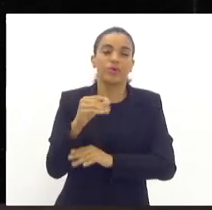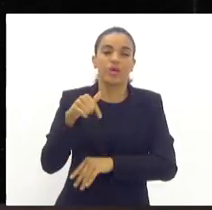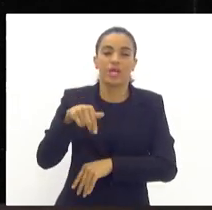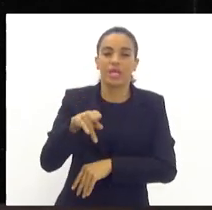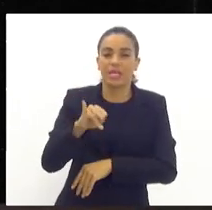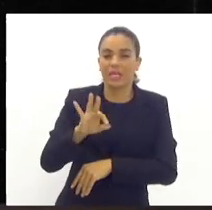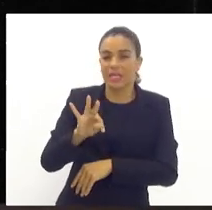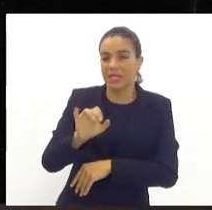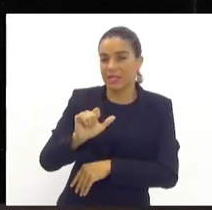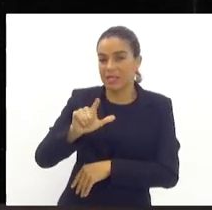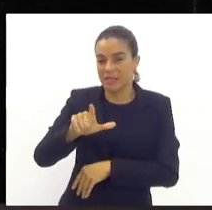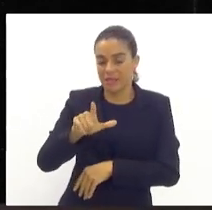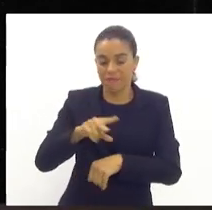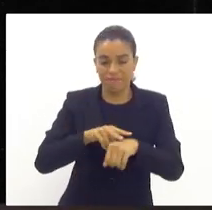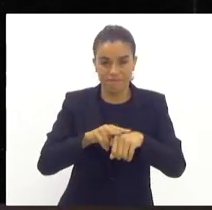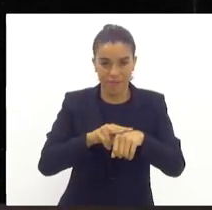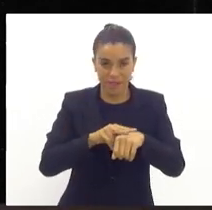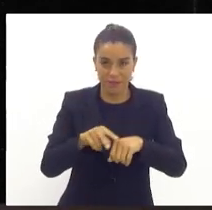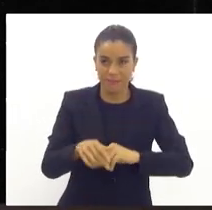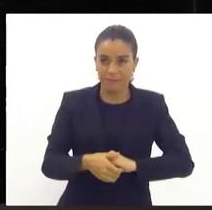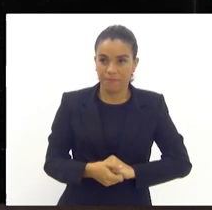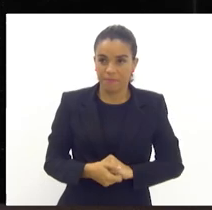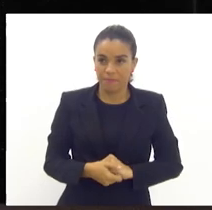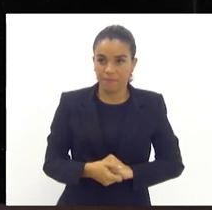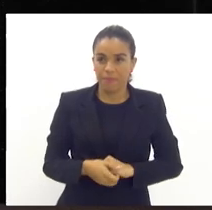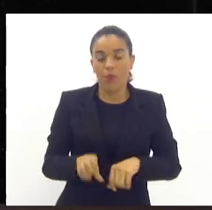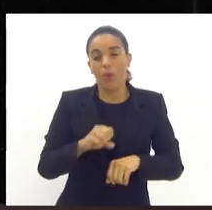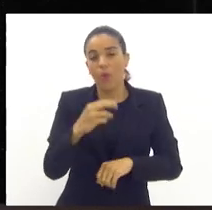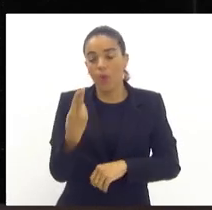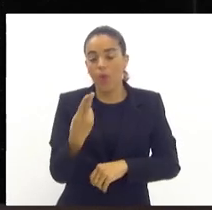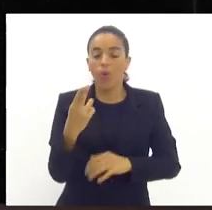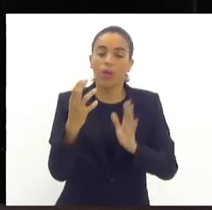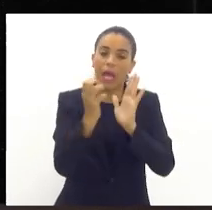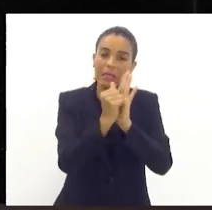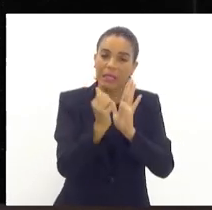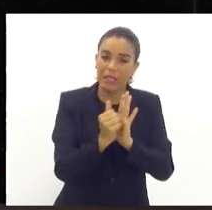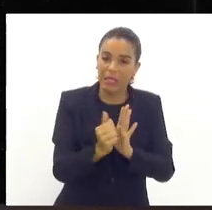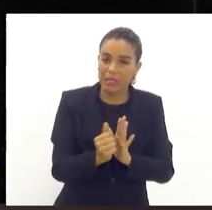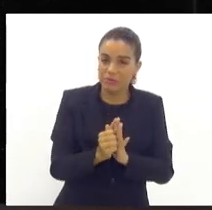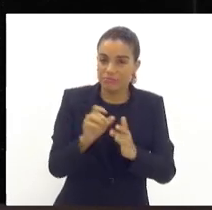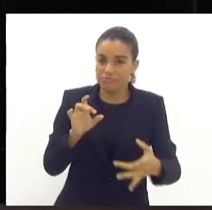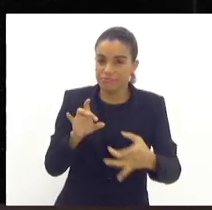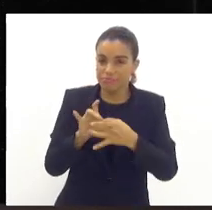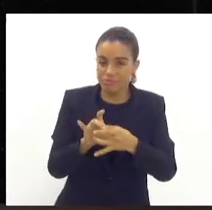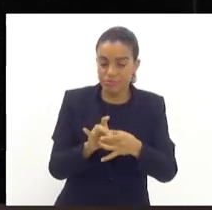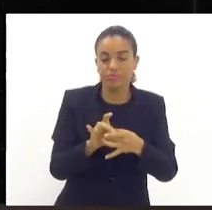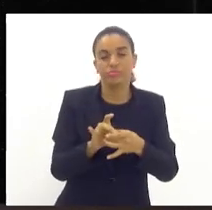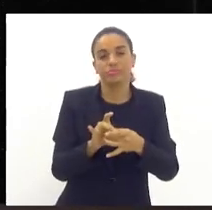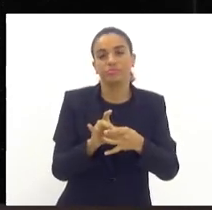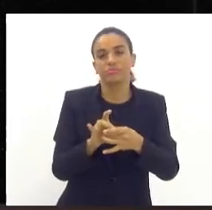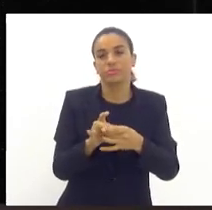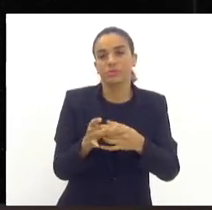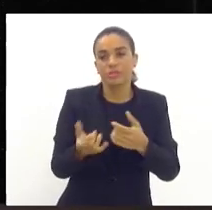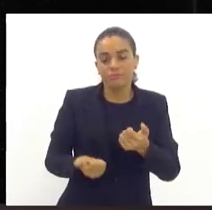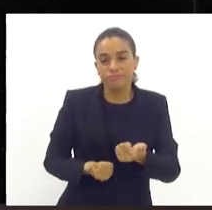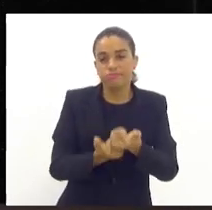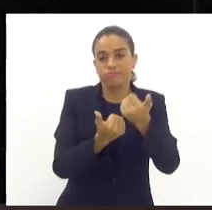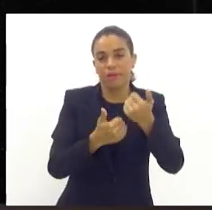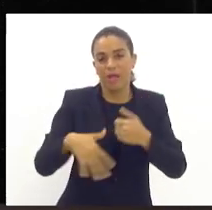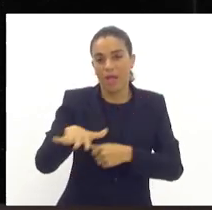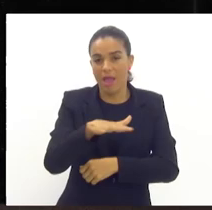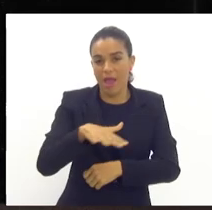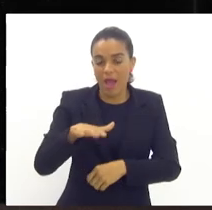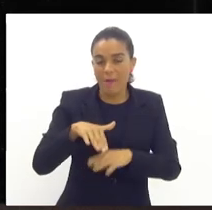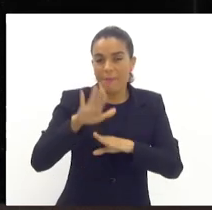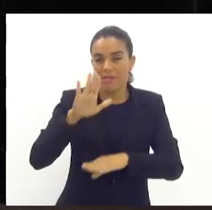famílias inscritas no Cade Único, ou cadastro correspondente que venha sucedê-los, que mantenha quintais urbanos em suas moradias.